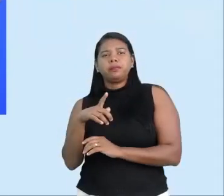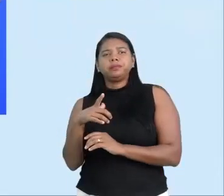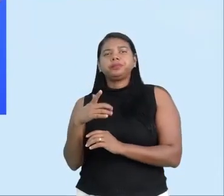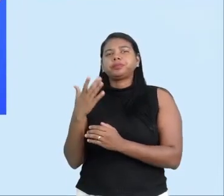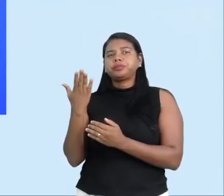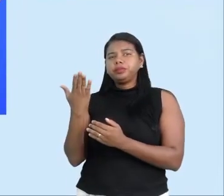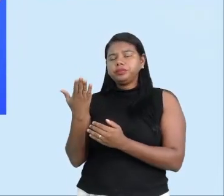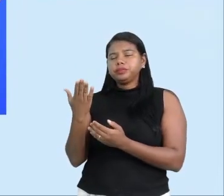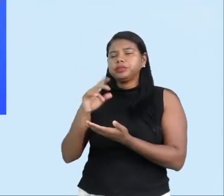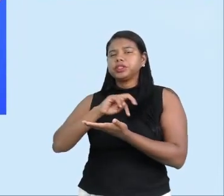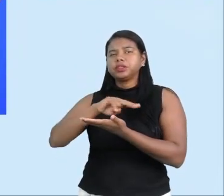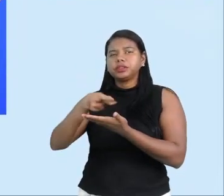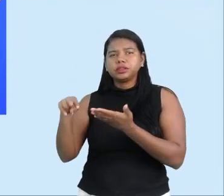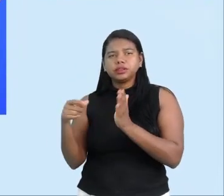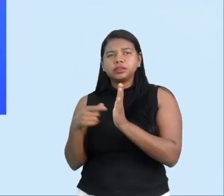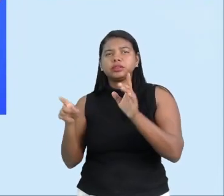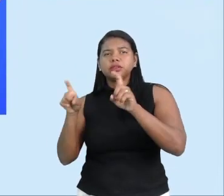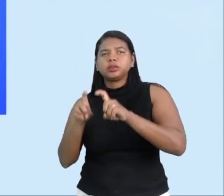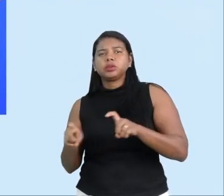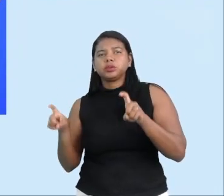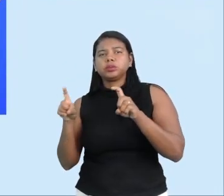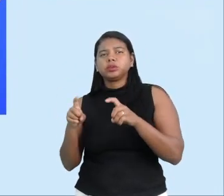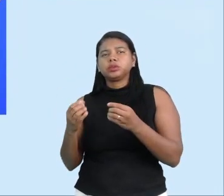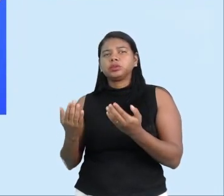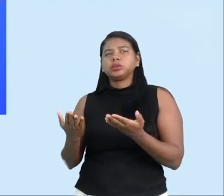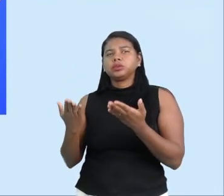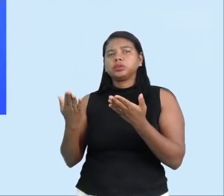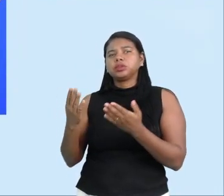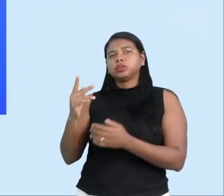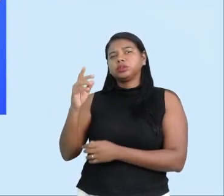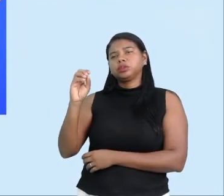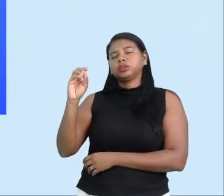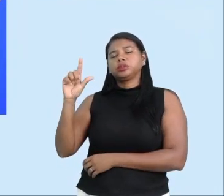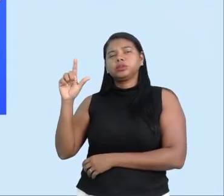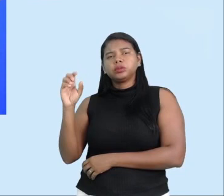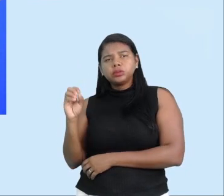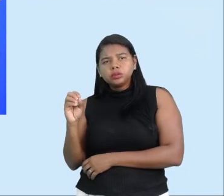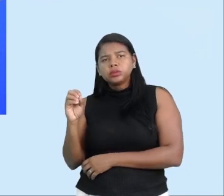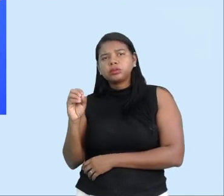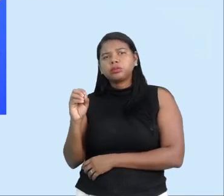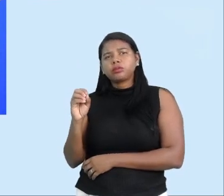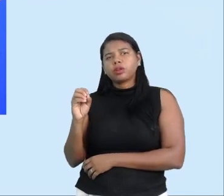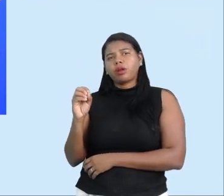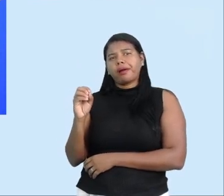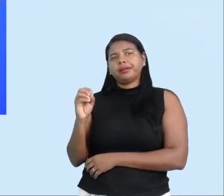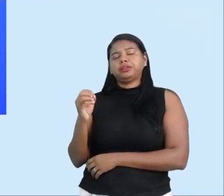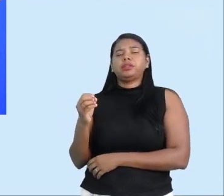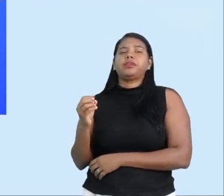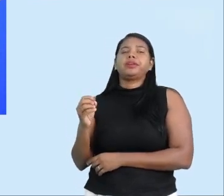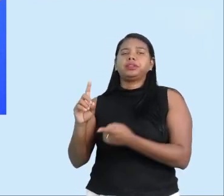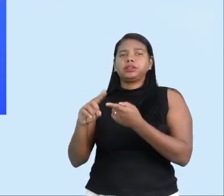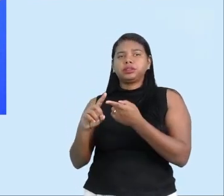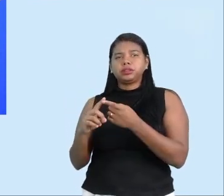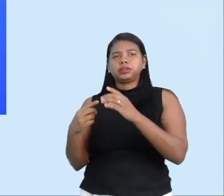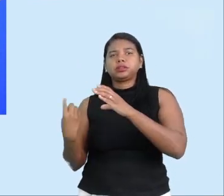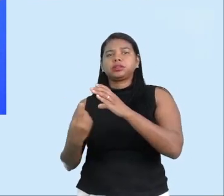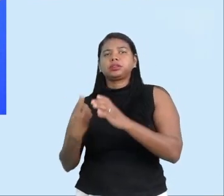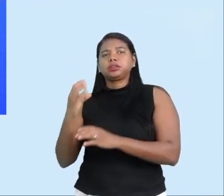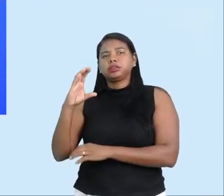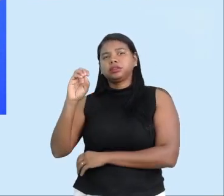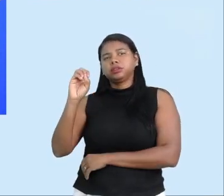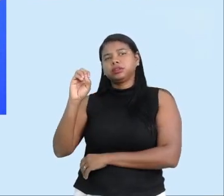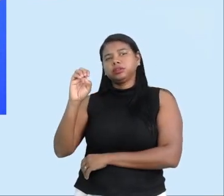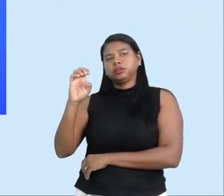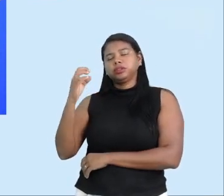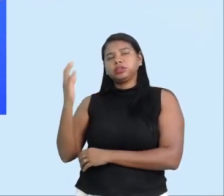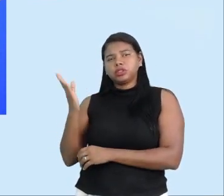usar em computadores leves, computadores do polo, e imagine você usando num grande servidor. Então você tem mais capacidade de memória livre para o